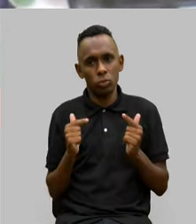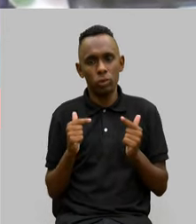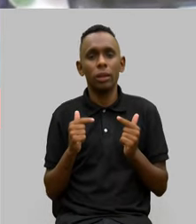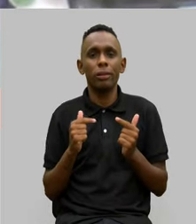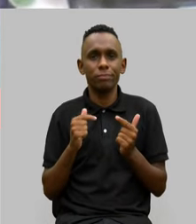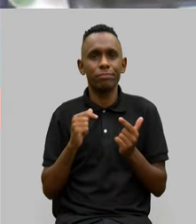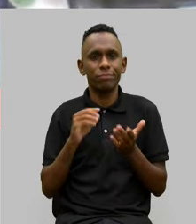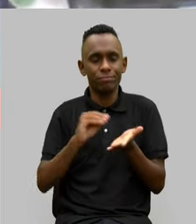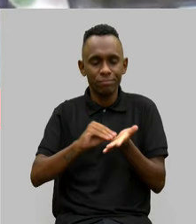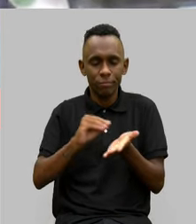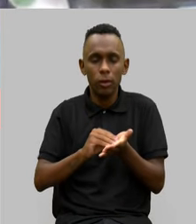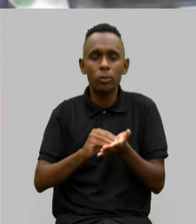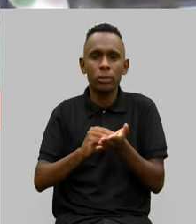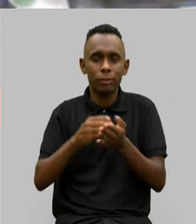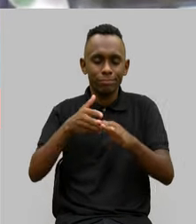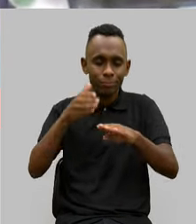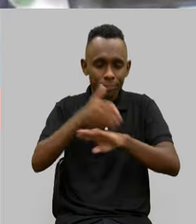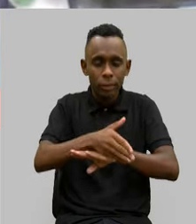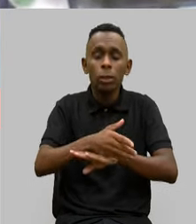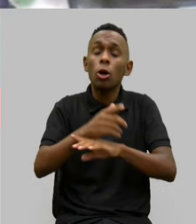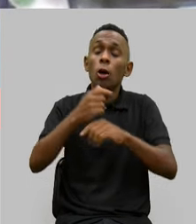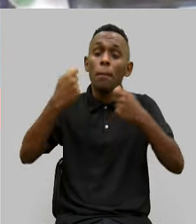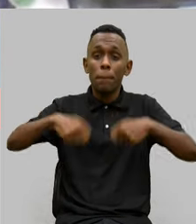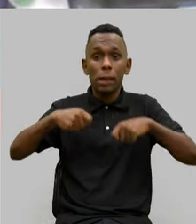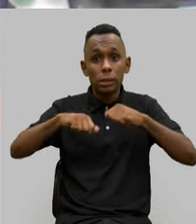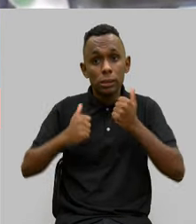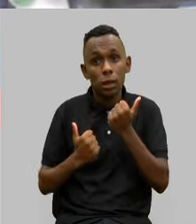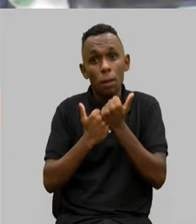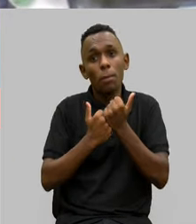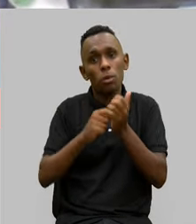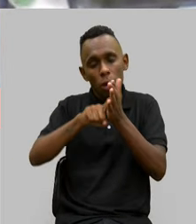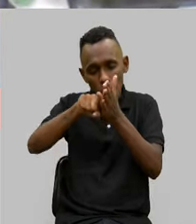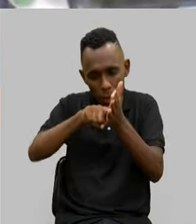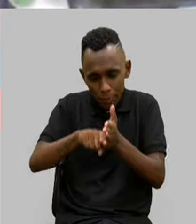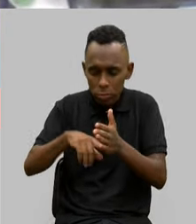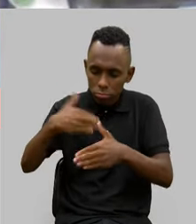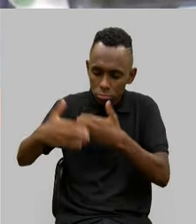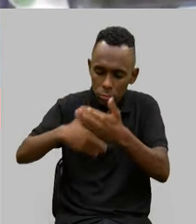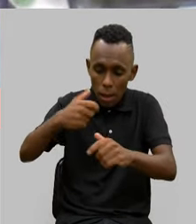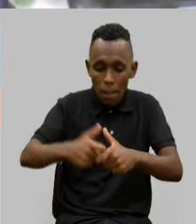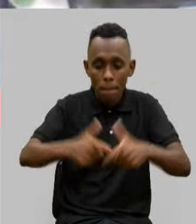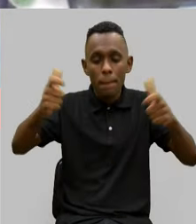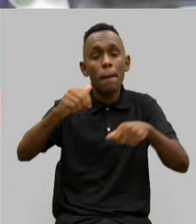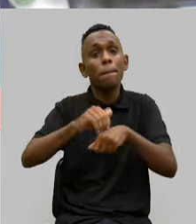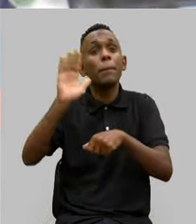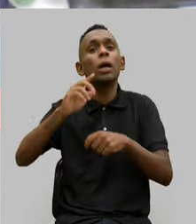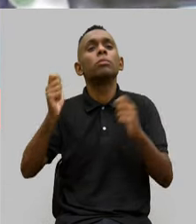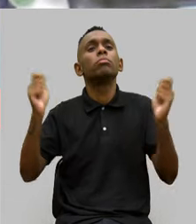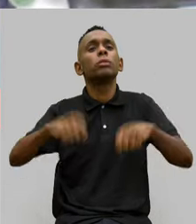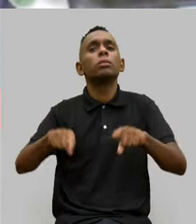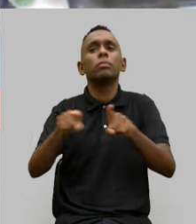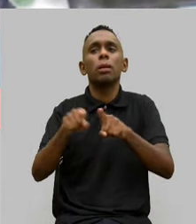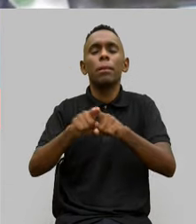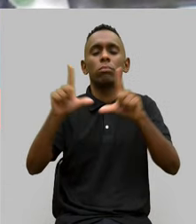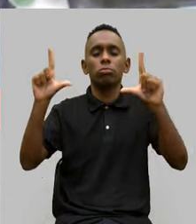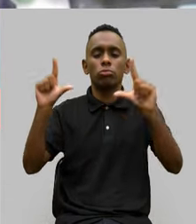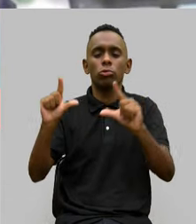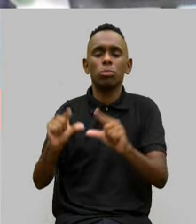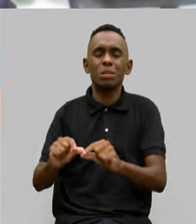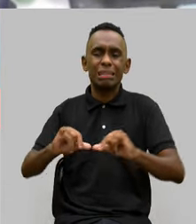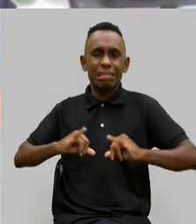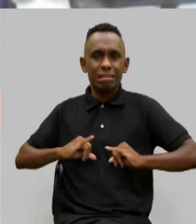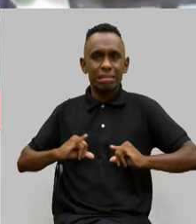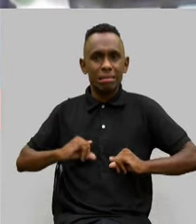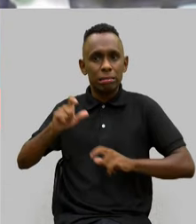apelo nós precisamos desse apoio para que as pesquisas andem mais rápido e para que nós possamos amenizar o sofrimento